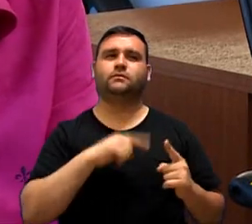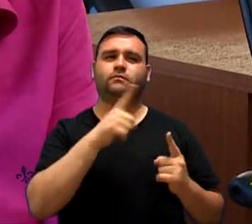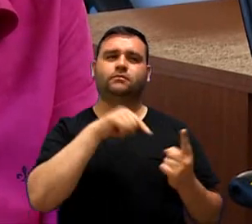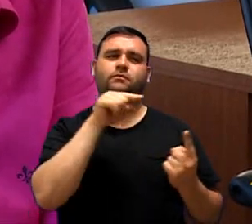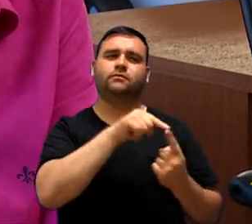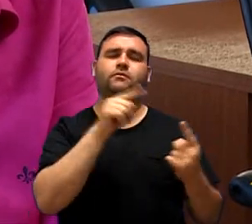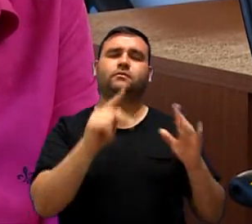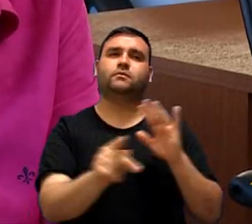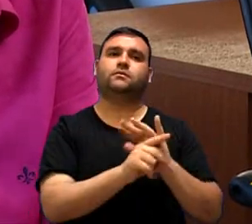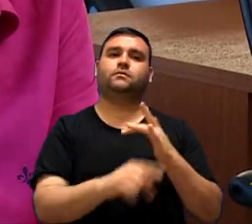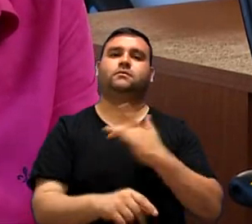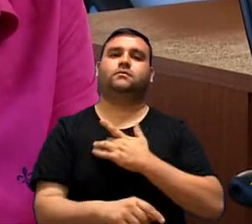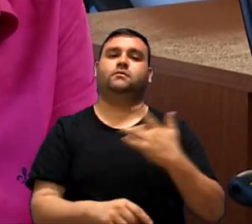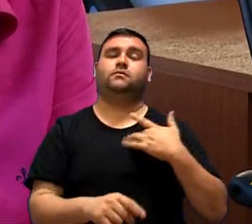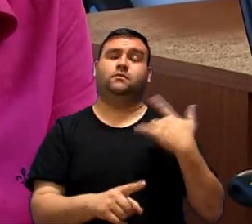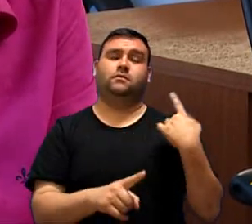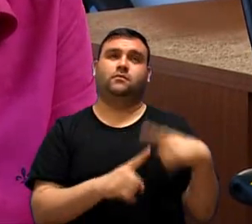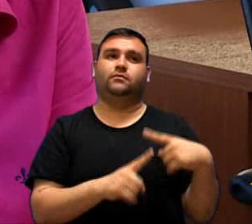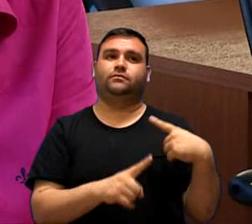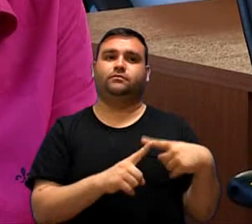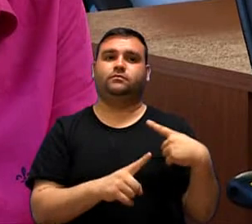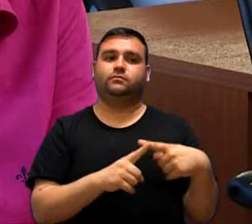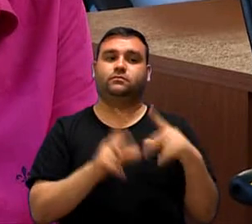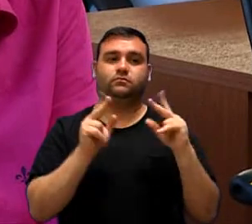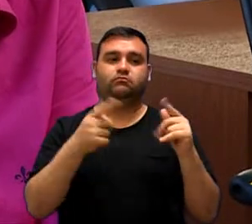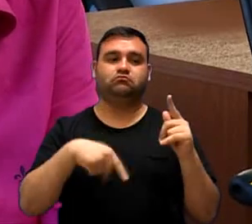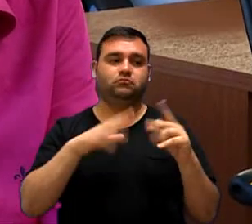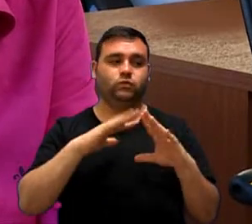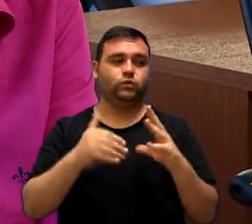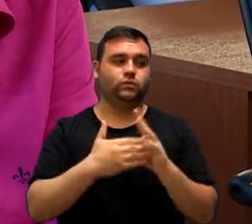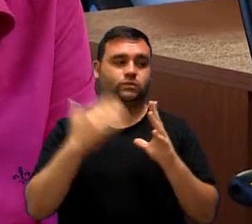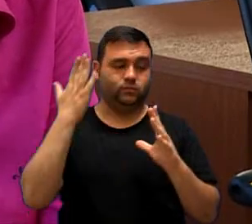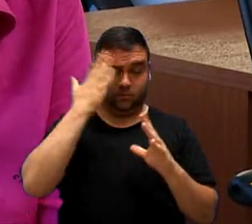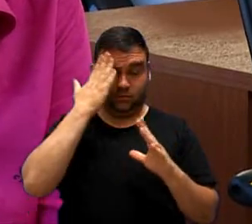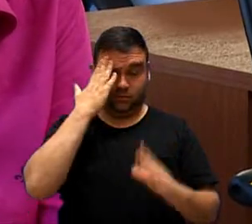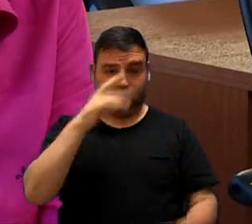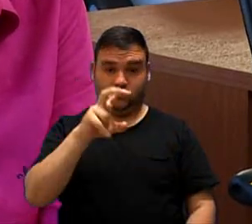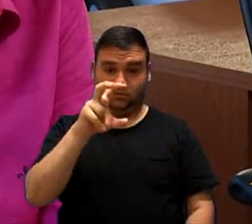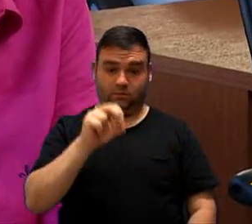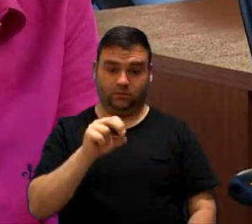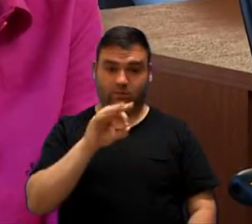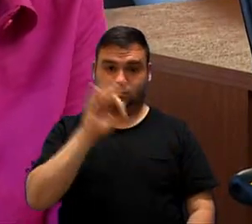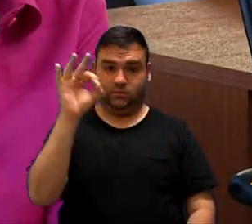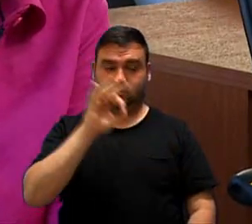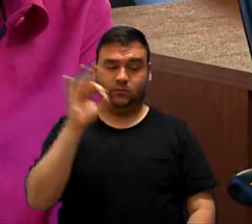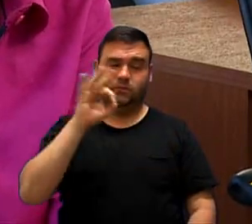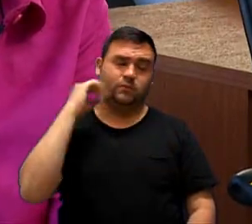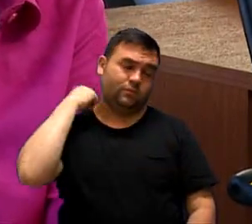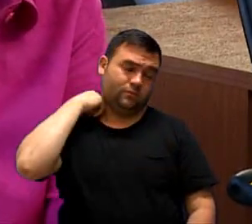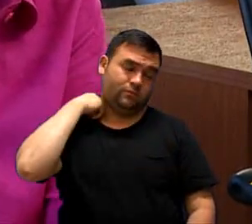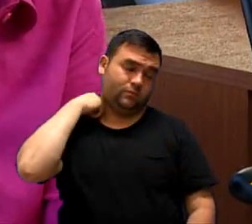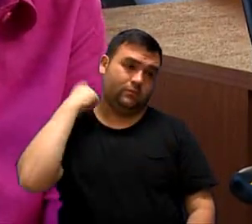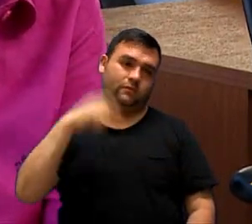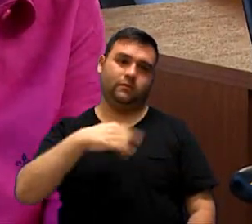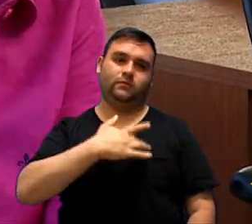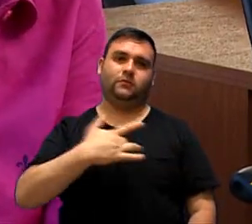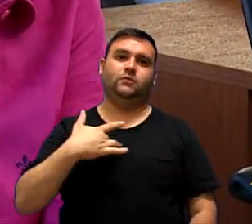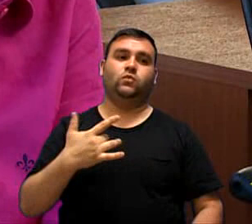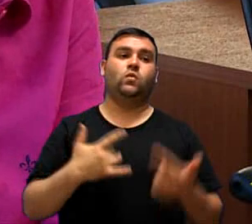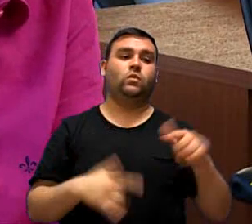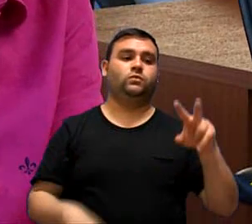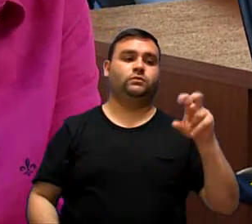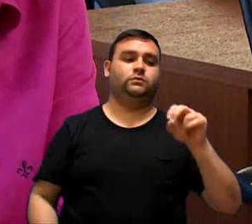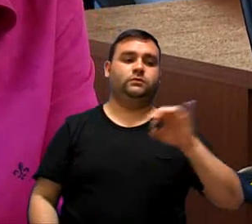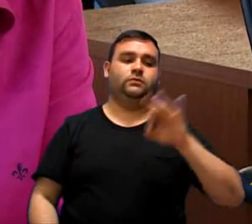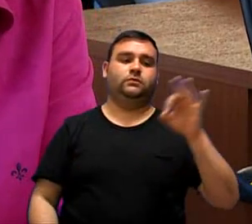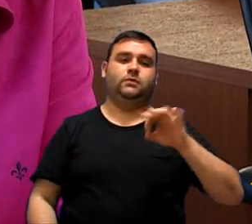voltadas para a área da saúde, porque, como nós sabemos, 50% do valor é para a saúde, 50% é